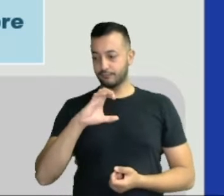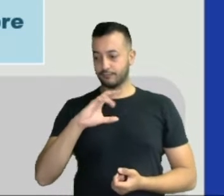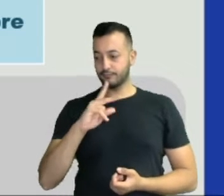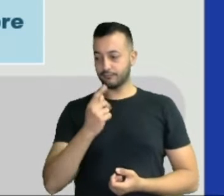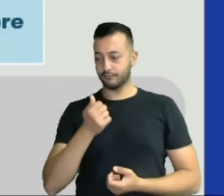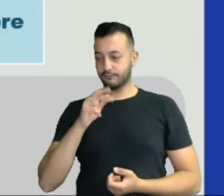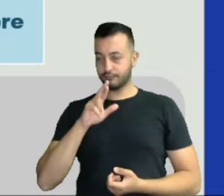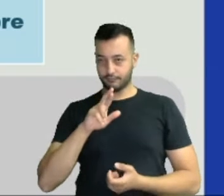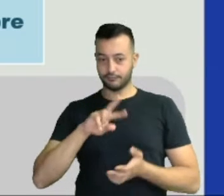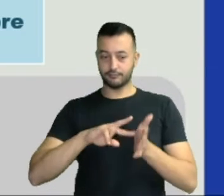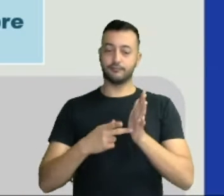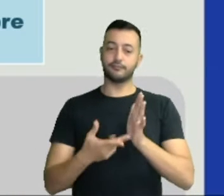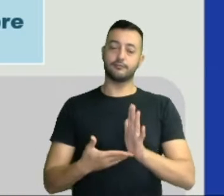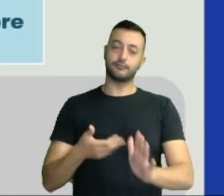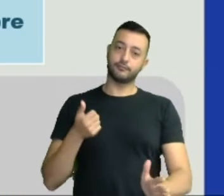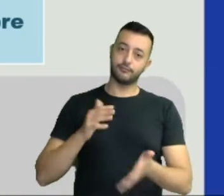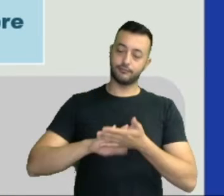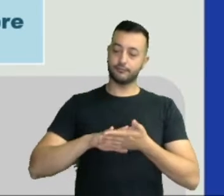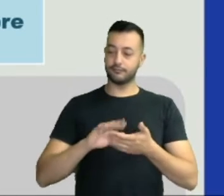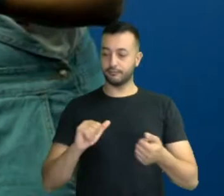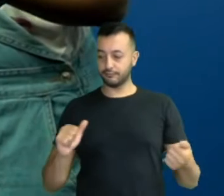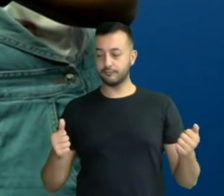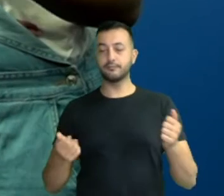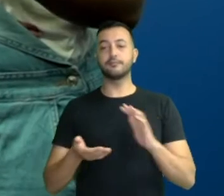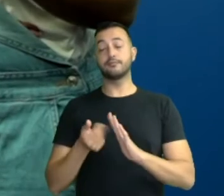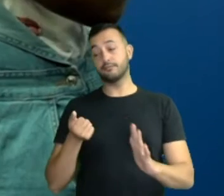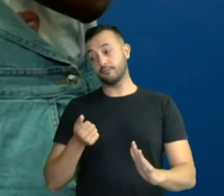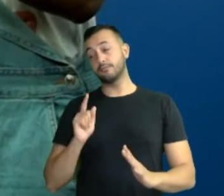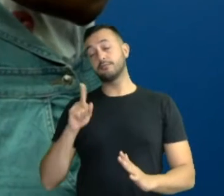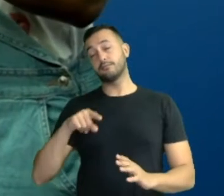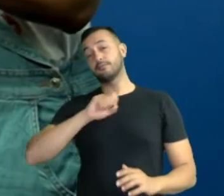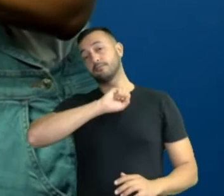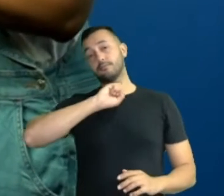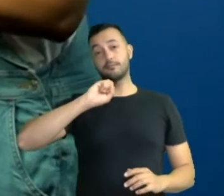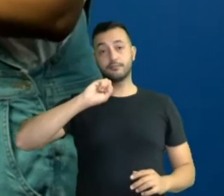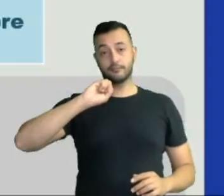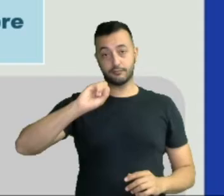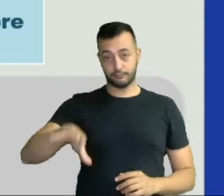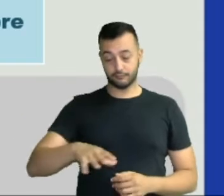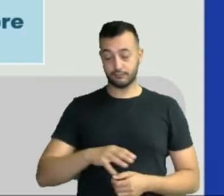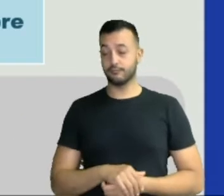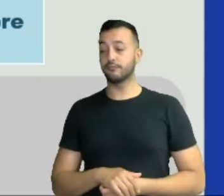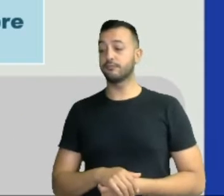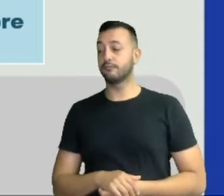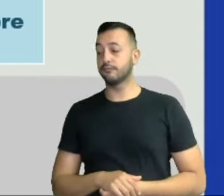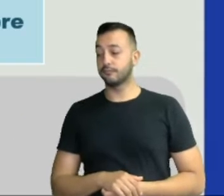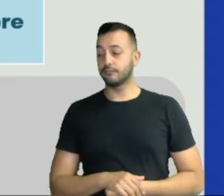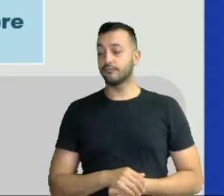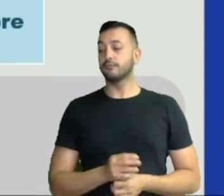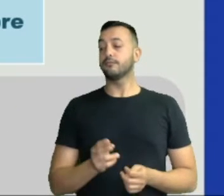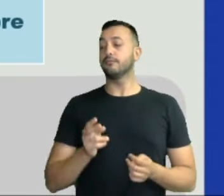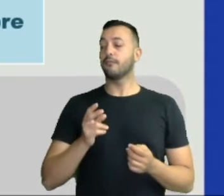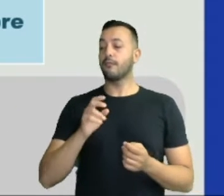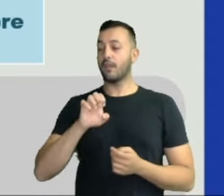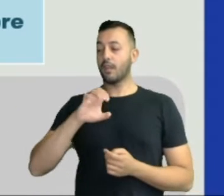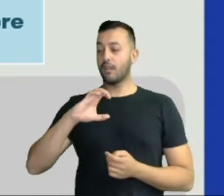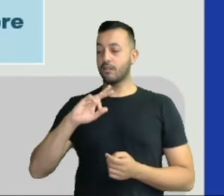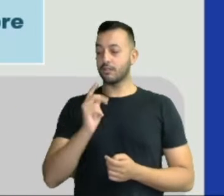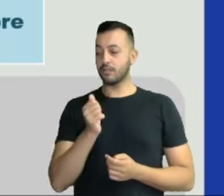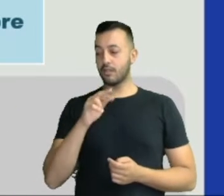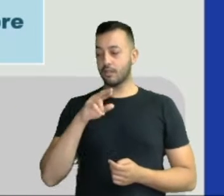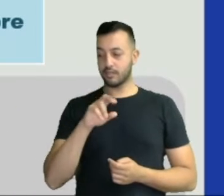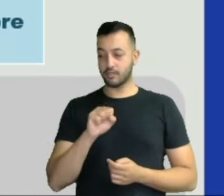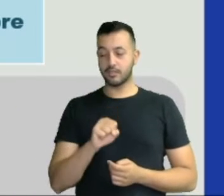significa tirar. Em espanhol, tirar é jogar, certo? Echar-se, que